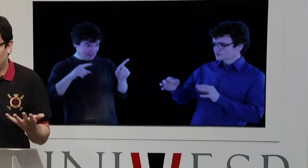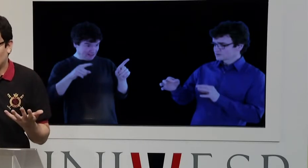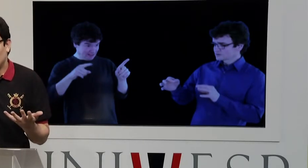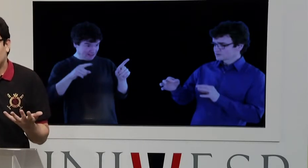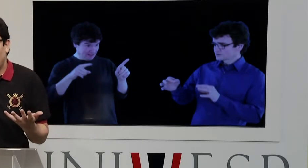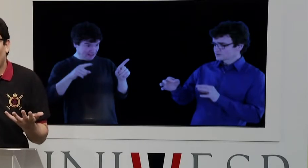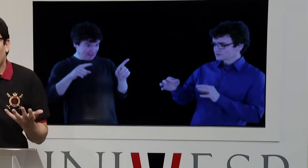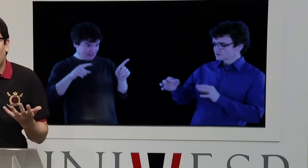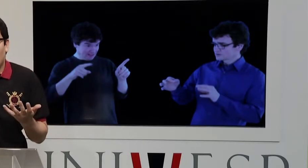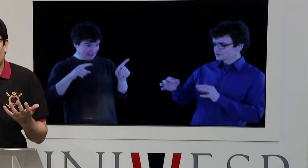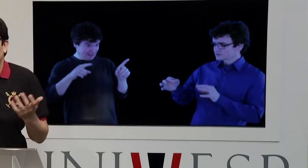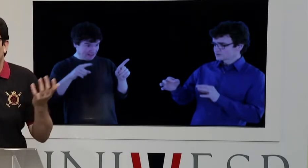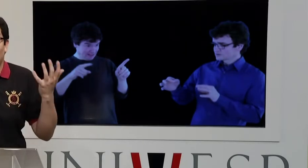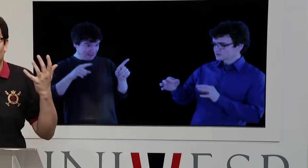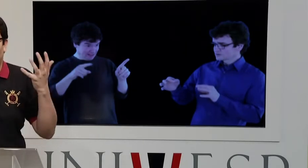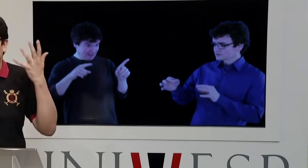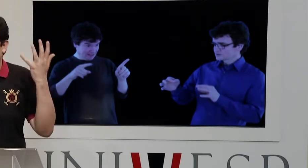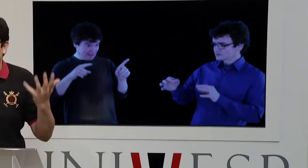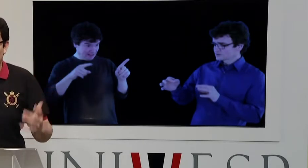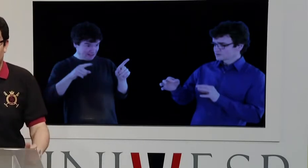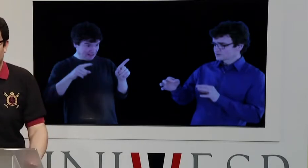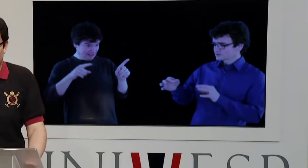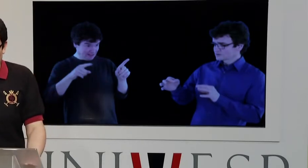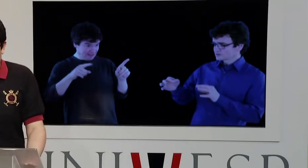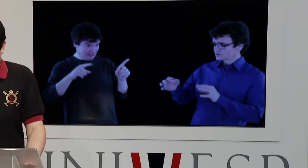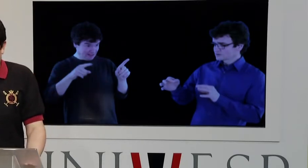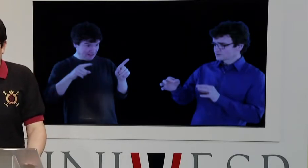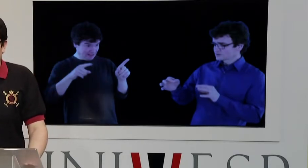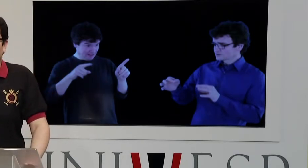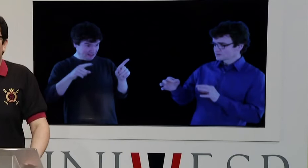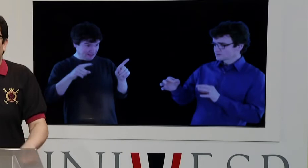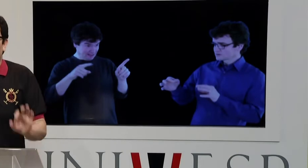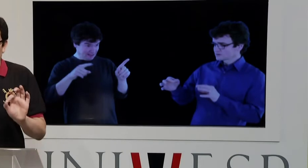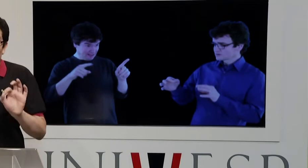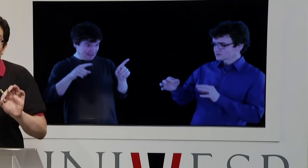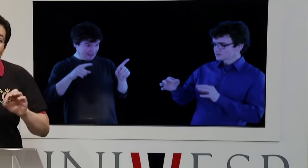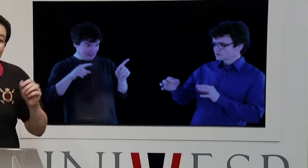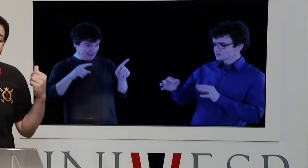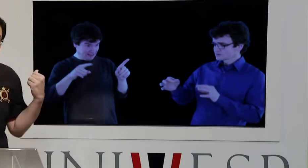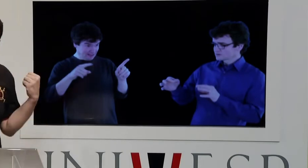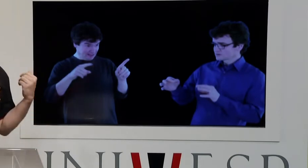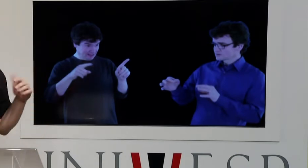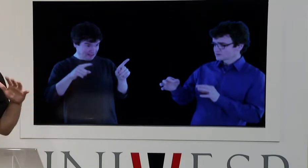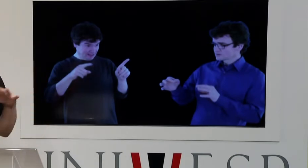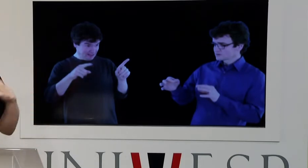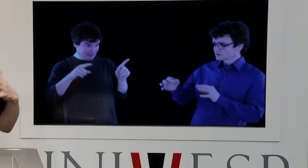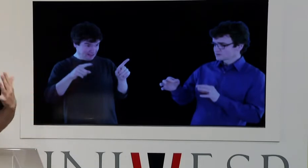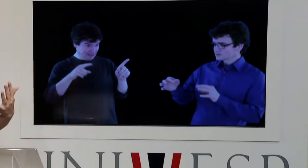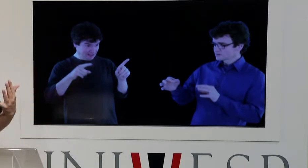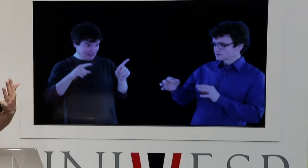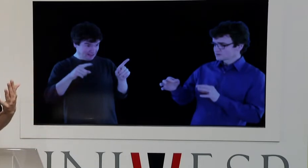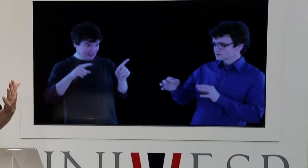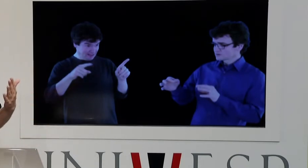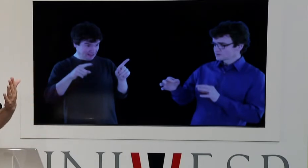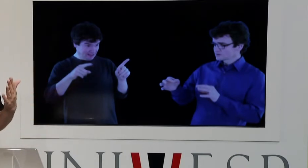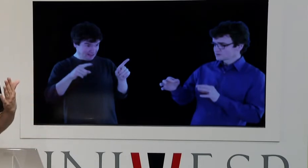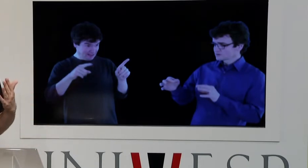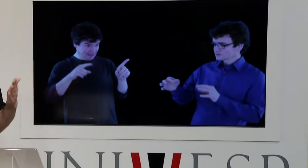uso de apenas um sinal somado a expressões faciais e corporais. Vocês vão perceber que ele